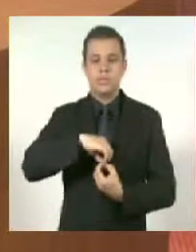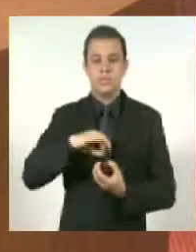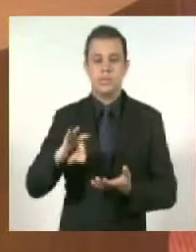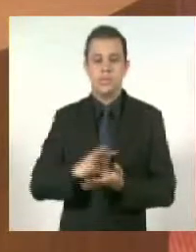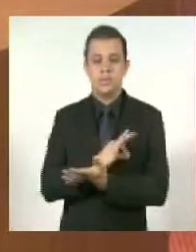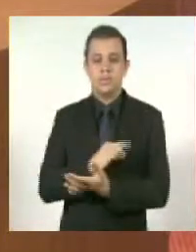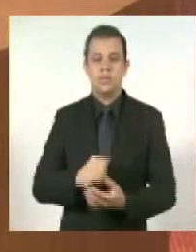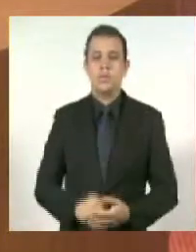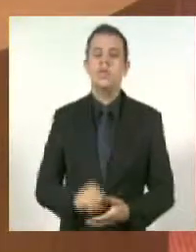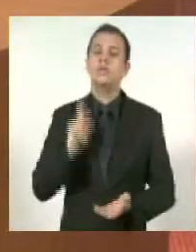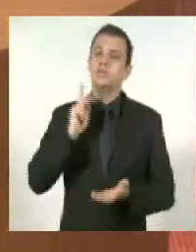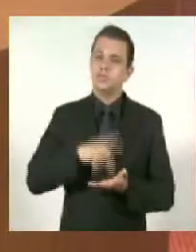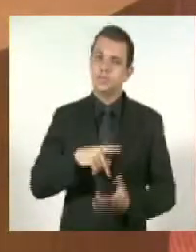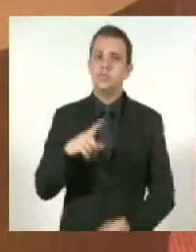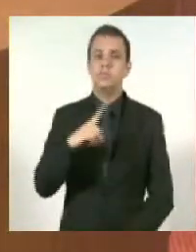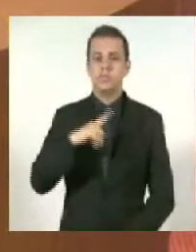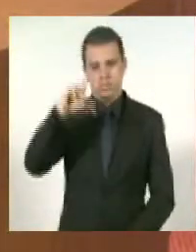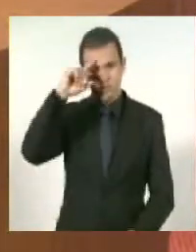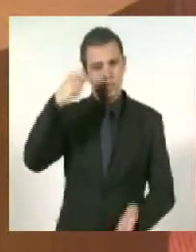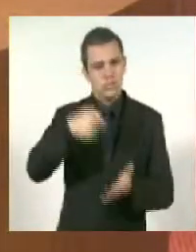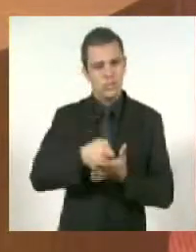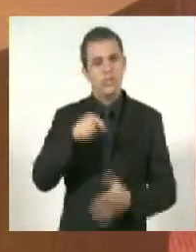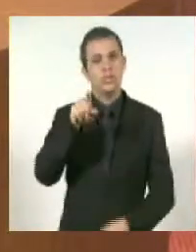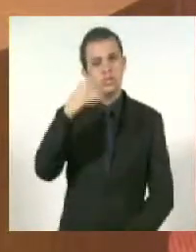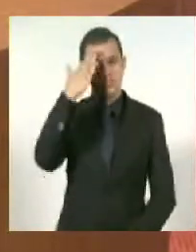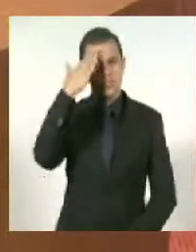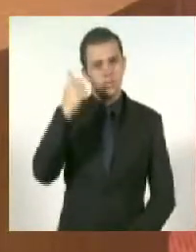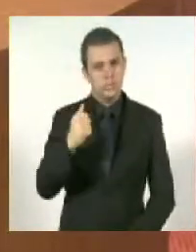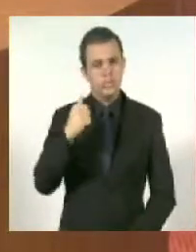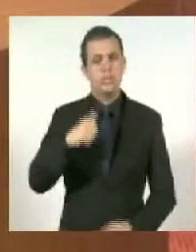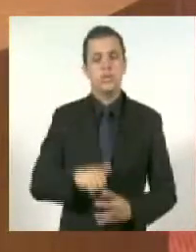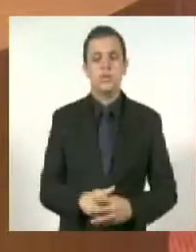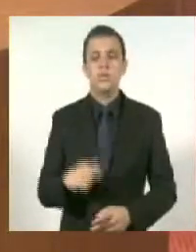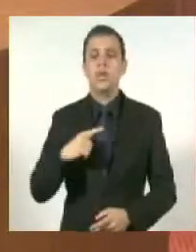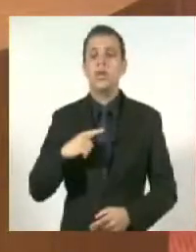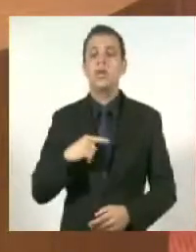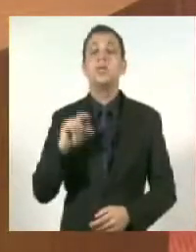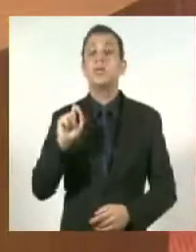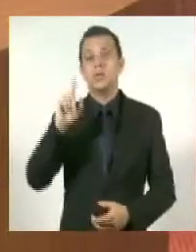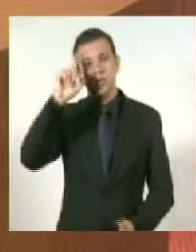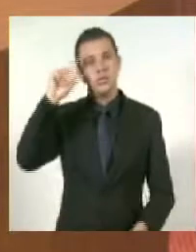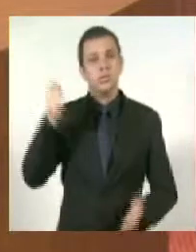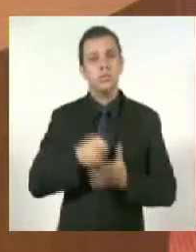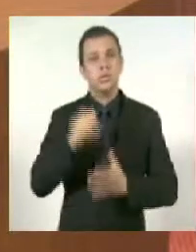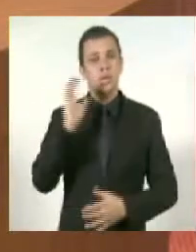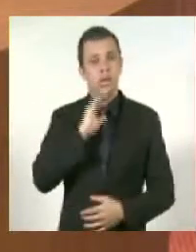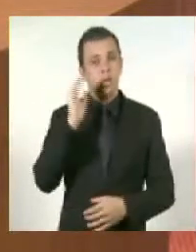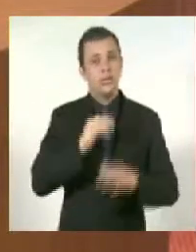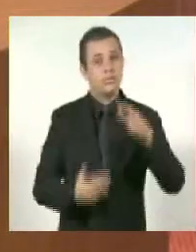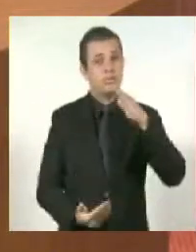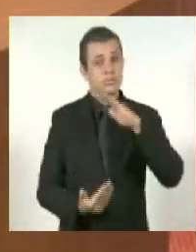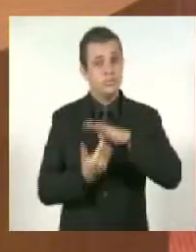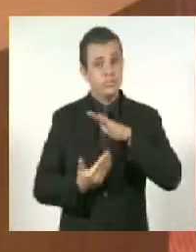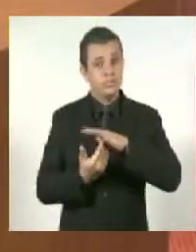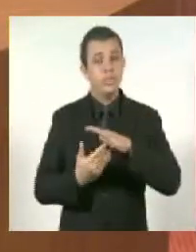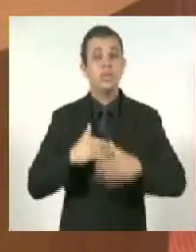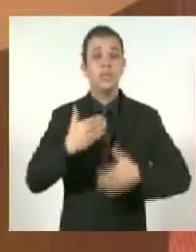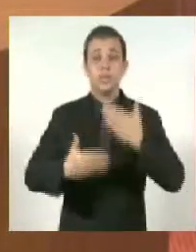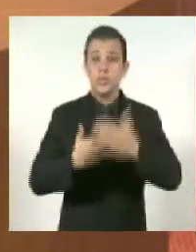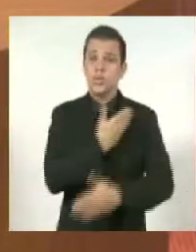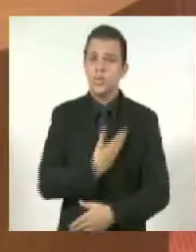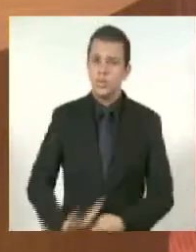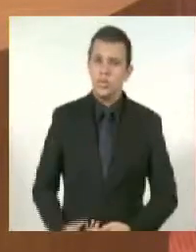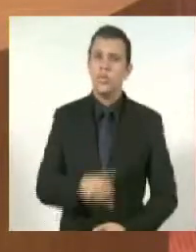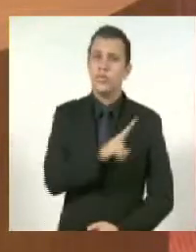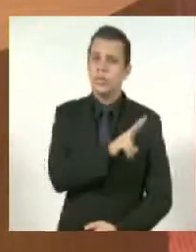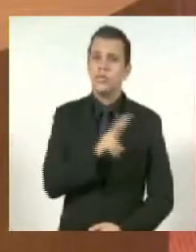houve, de fato, uma decisão, como Vossa Excelência bem disse, em caráter temporário. Naturalmente, o governo deverá recorrer dela e a Justiça haverá de se